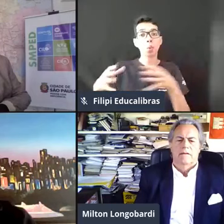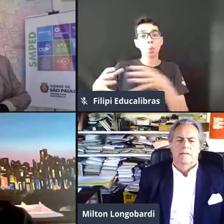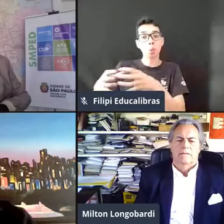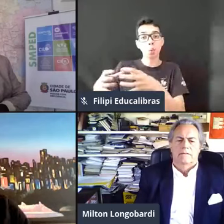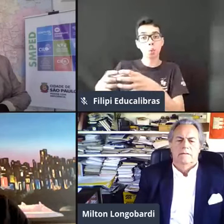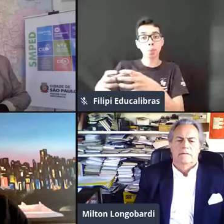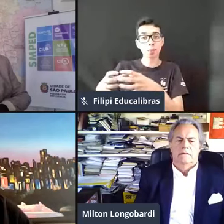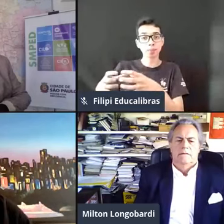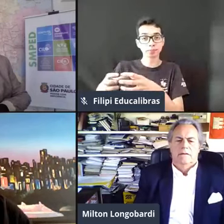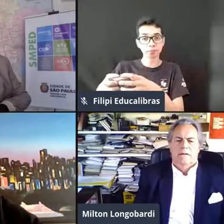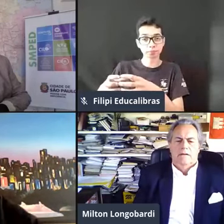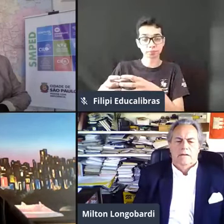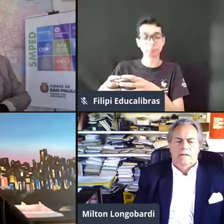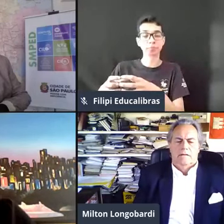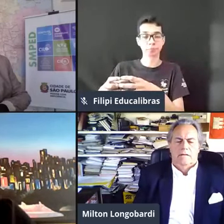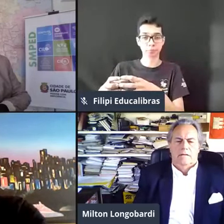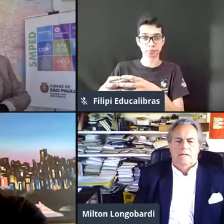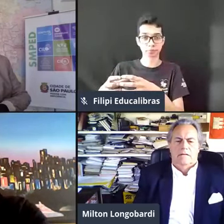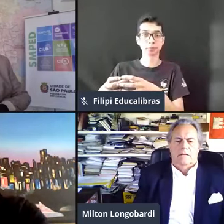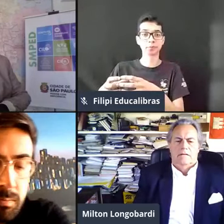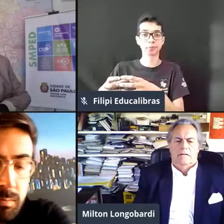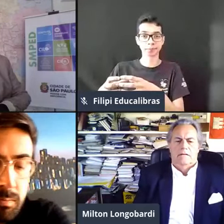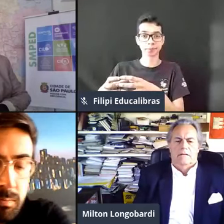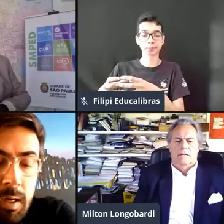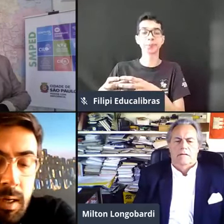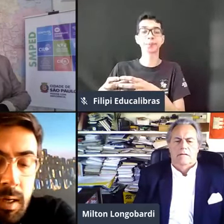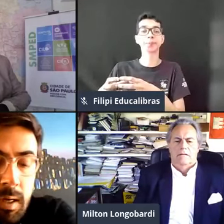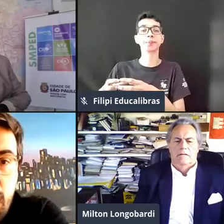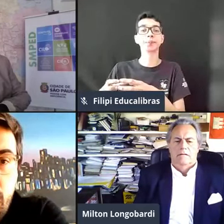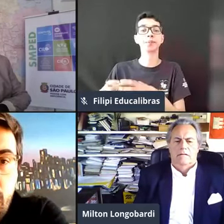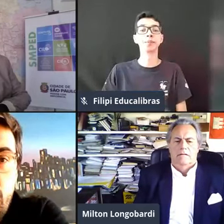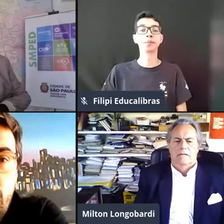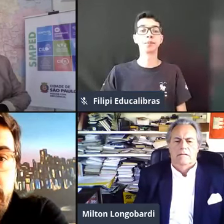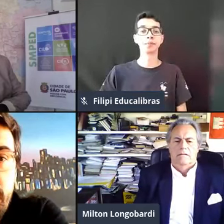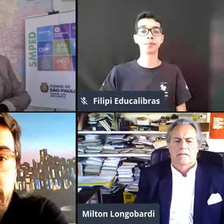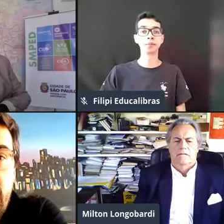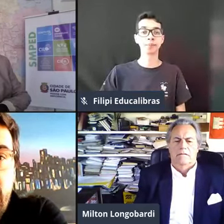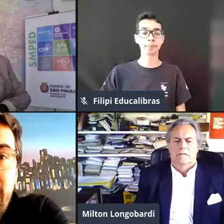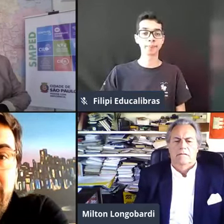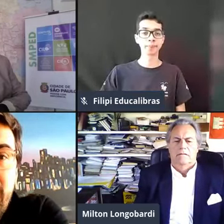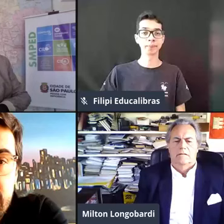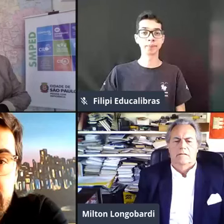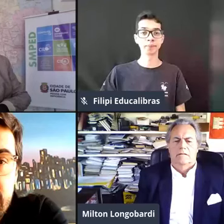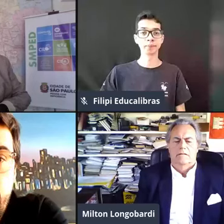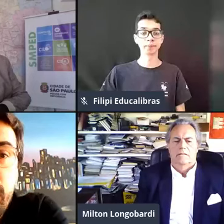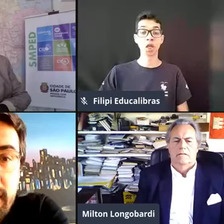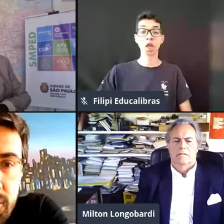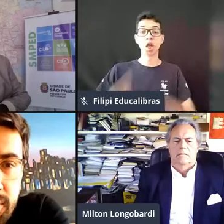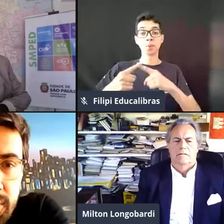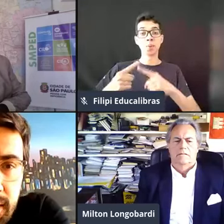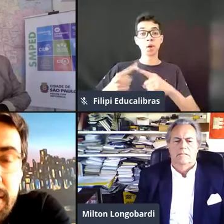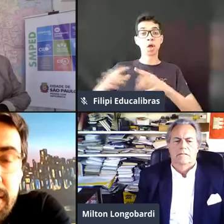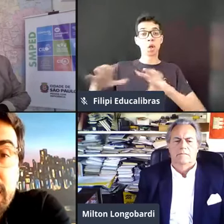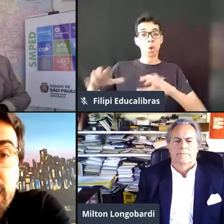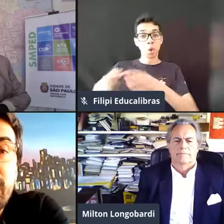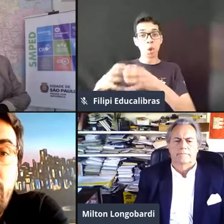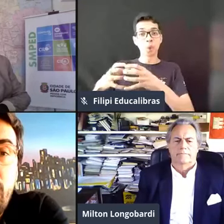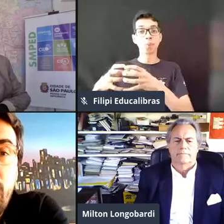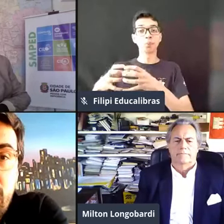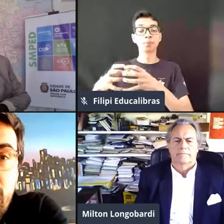que está sendo criado com uma vocação política de atuação